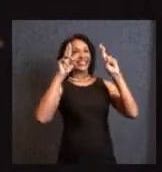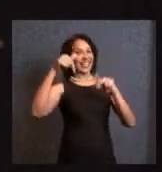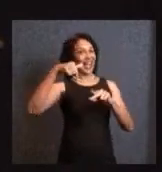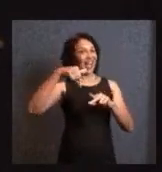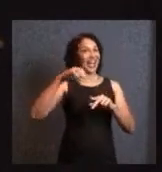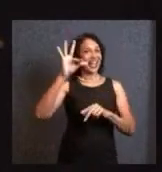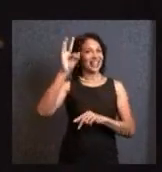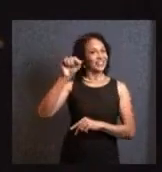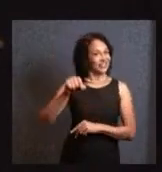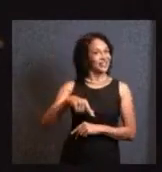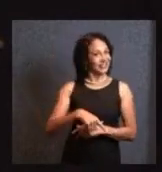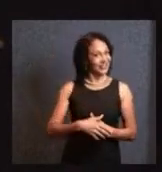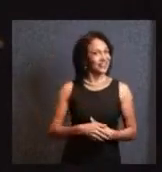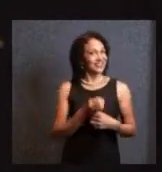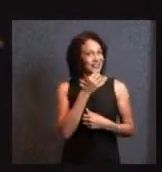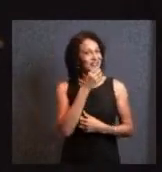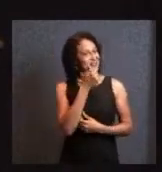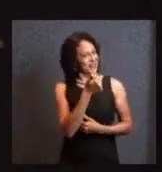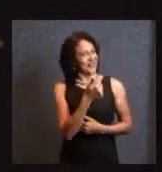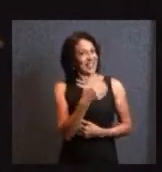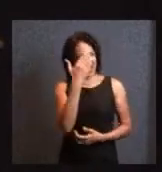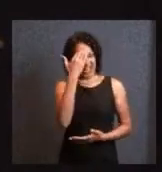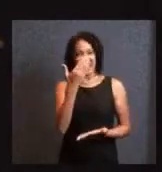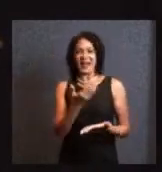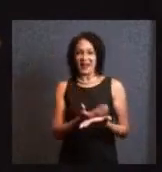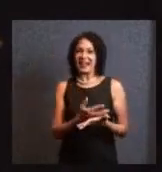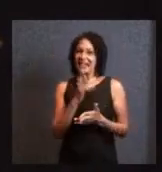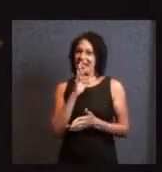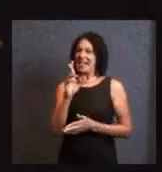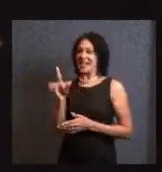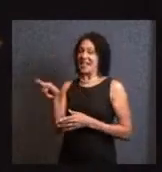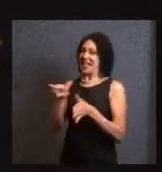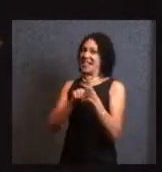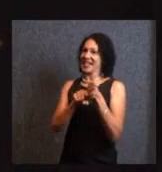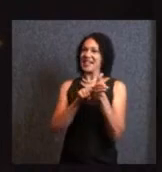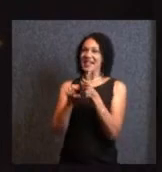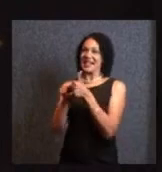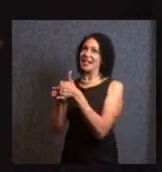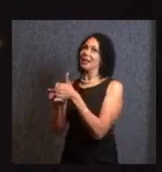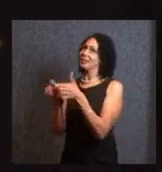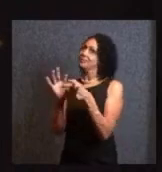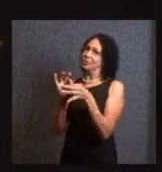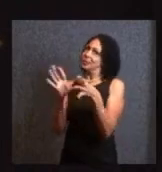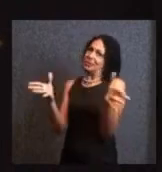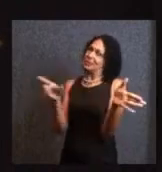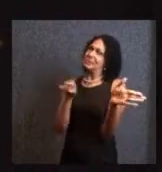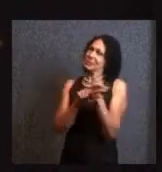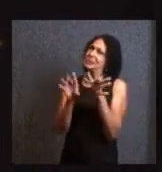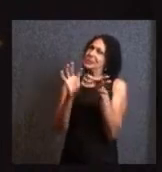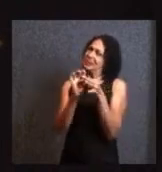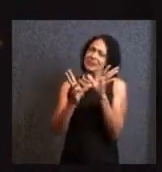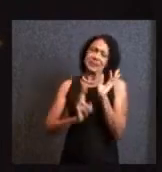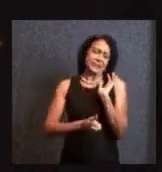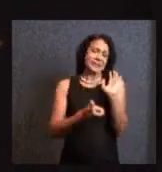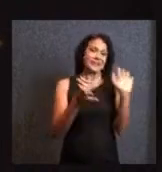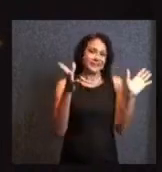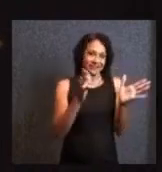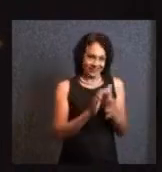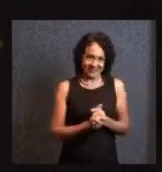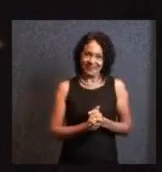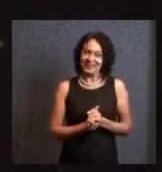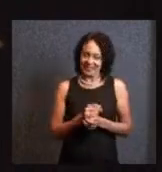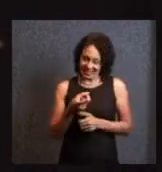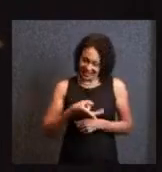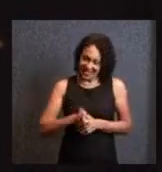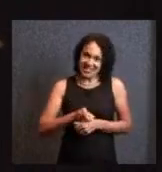de Santana. Tá bom? Eu acredito que respondi e estou à disposição de vocês. Estarei sempre